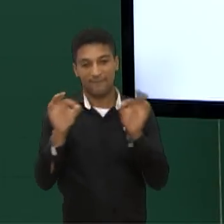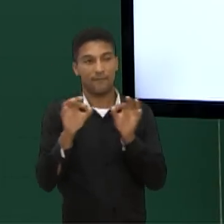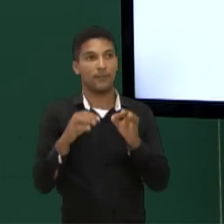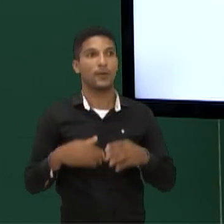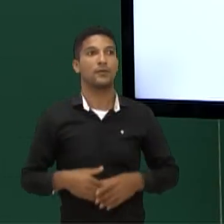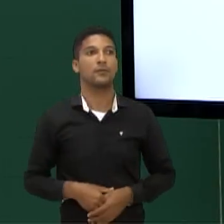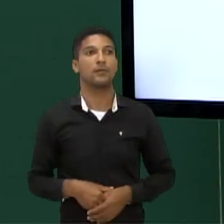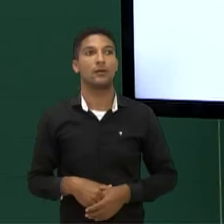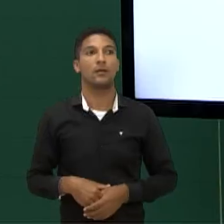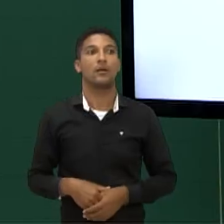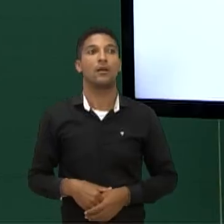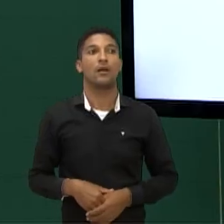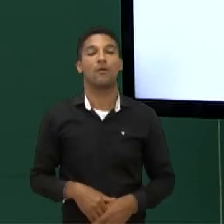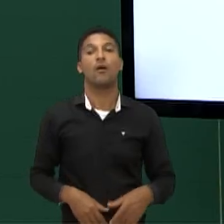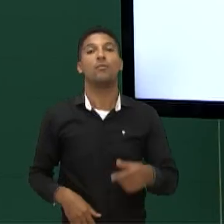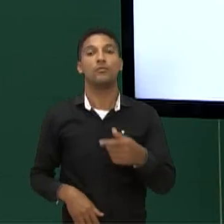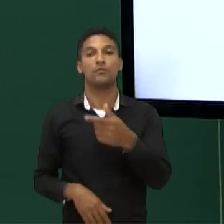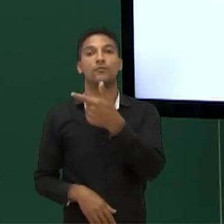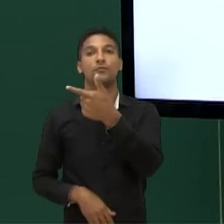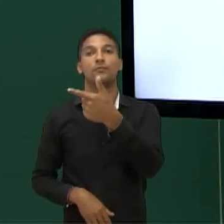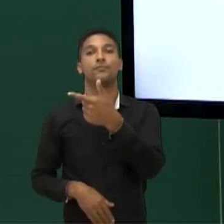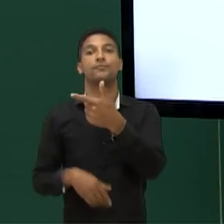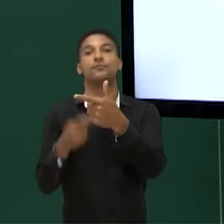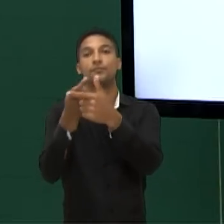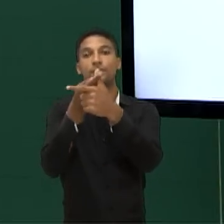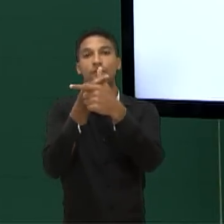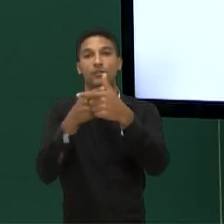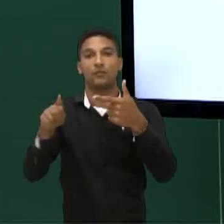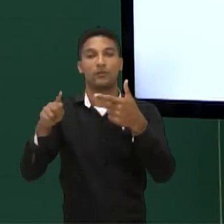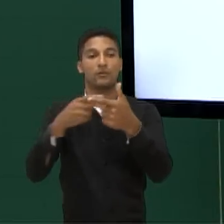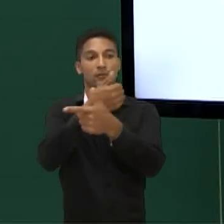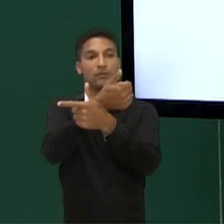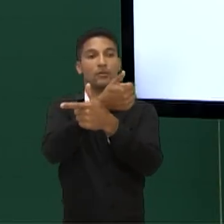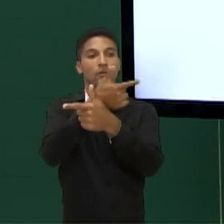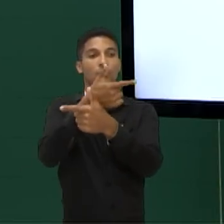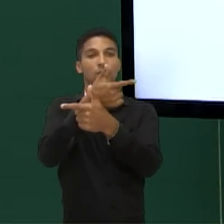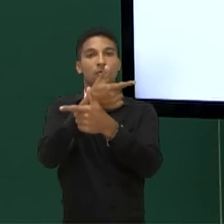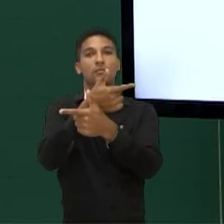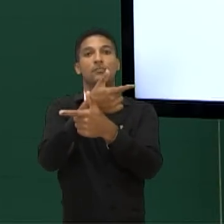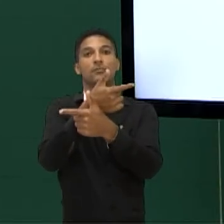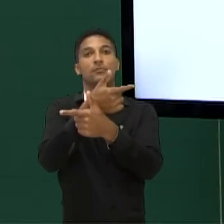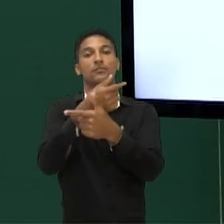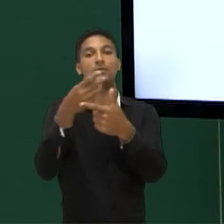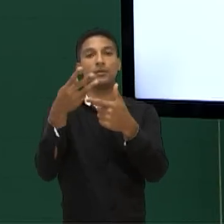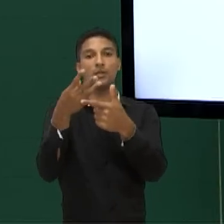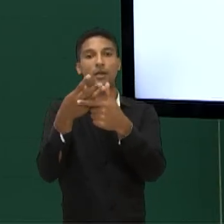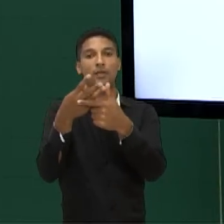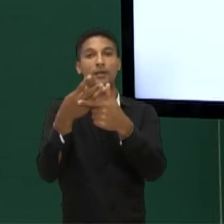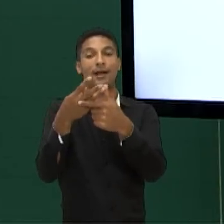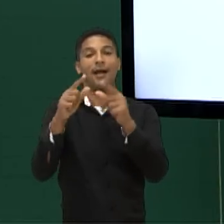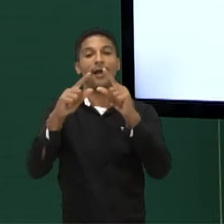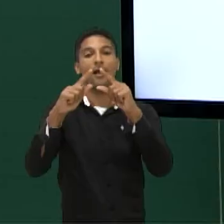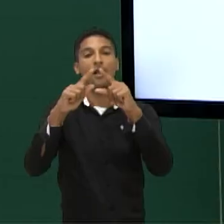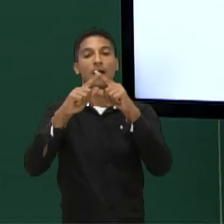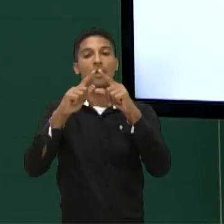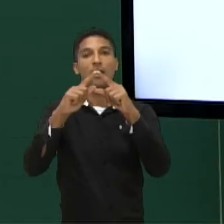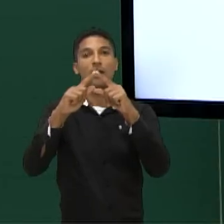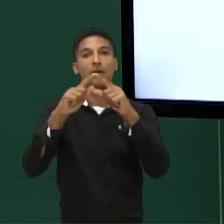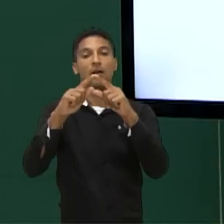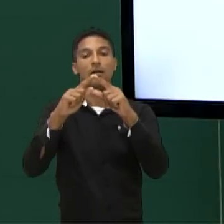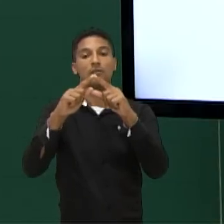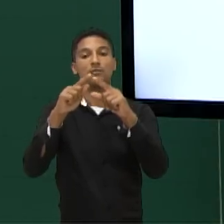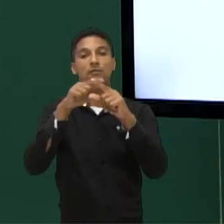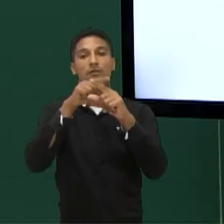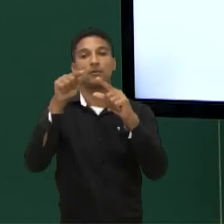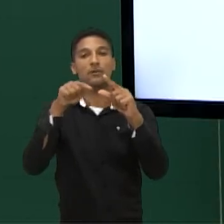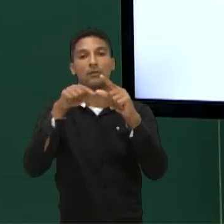eu vou dividir o 12 aqui por 3, né? Olha só, fazendo essa divisão, que